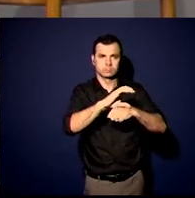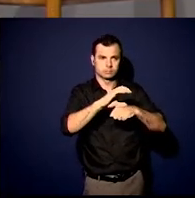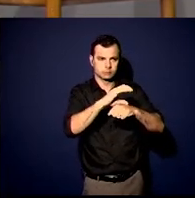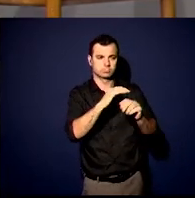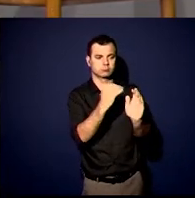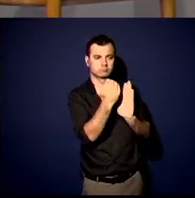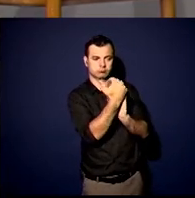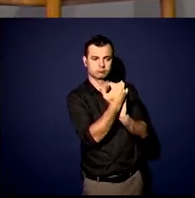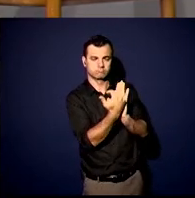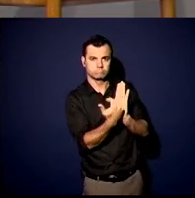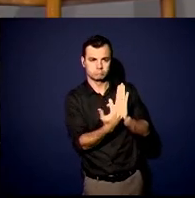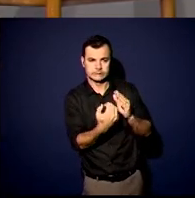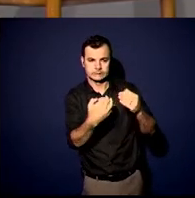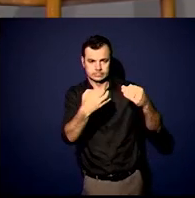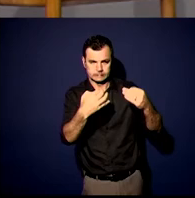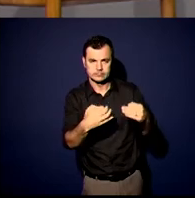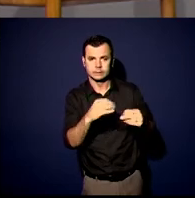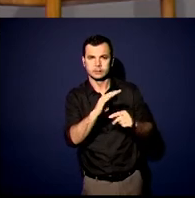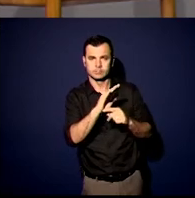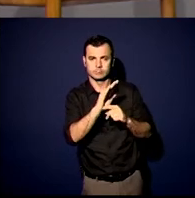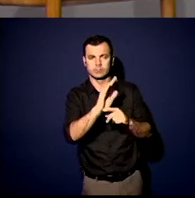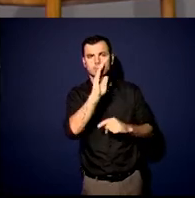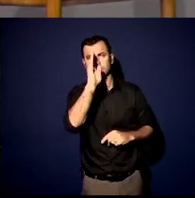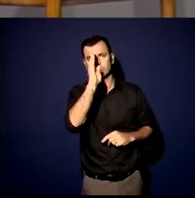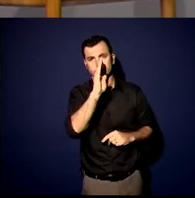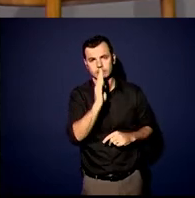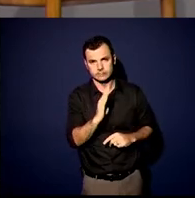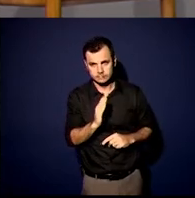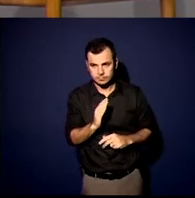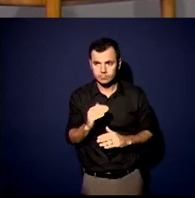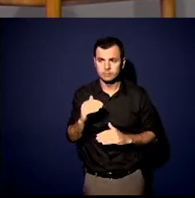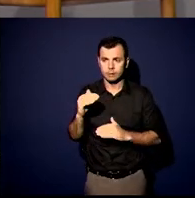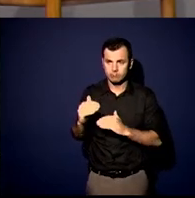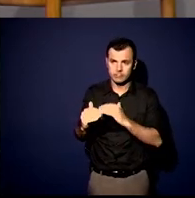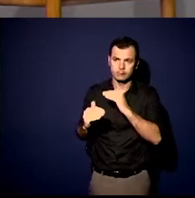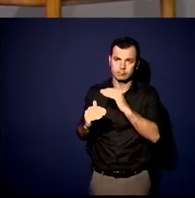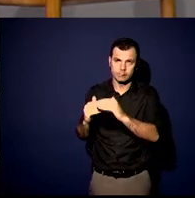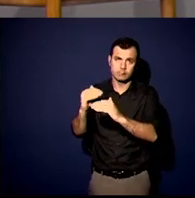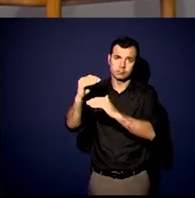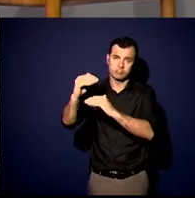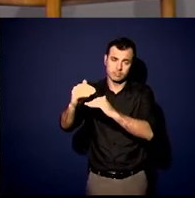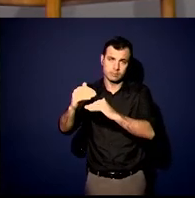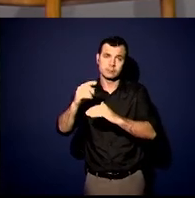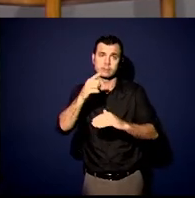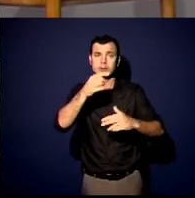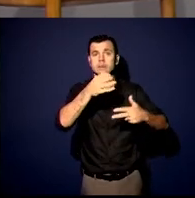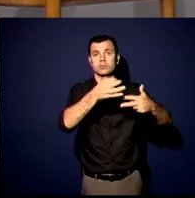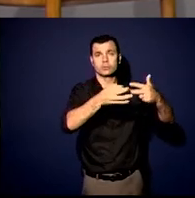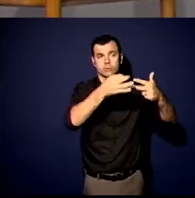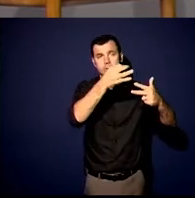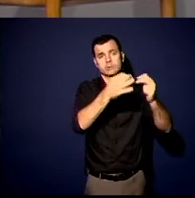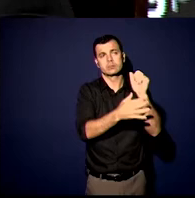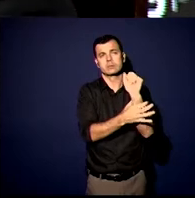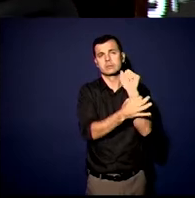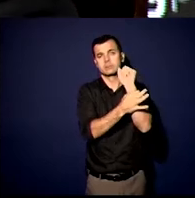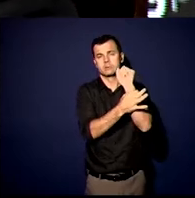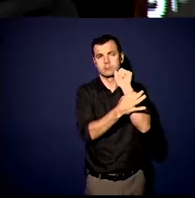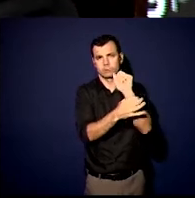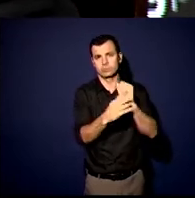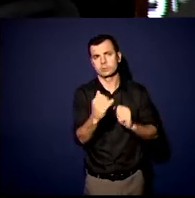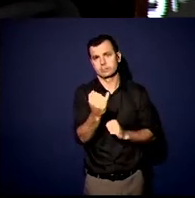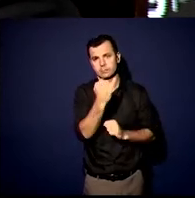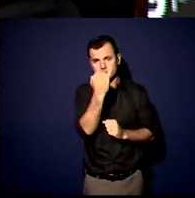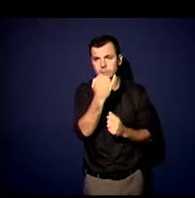ajuda na medida em que esse é se alargue o coeficiente de segurança jurídica e haja essa